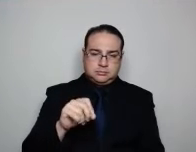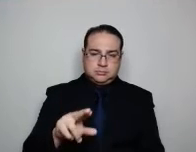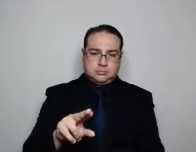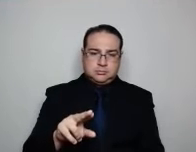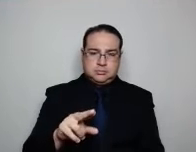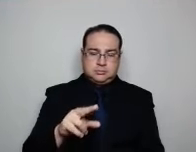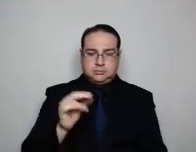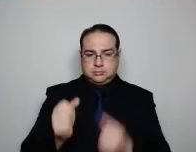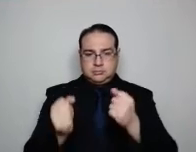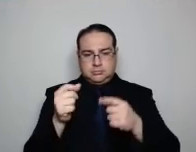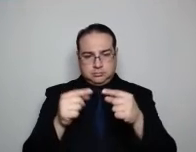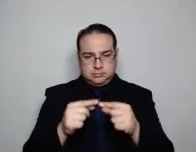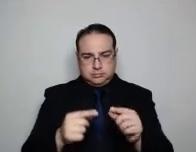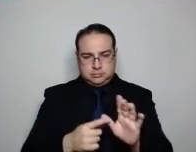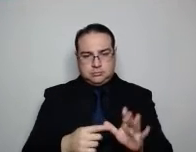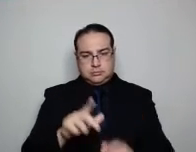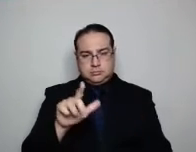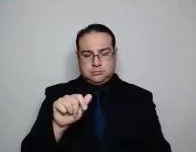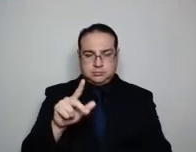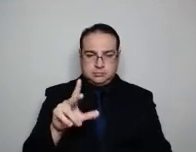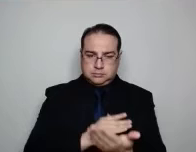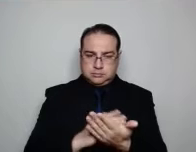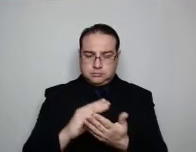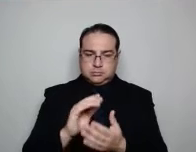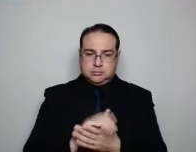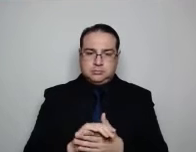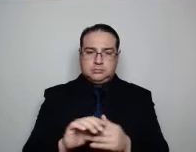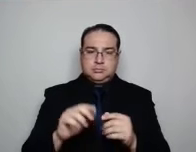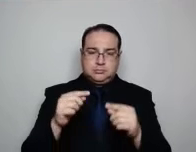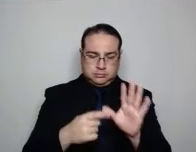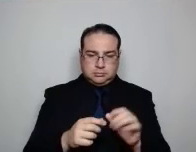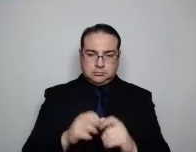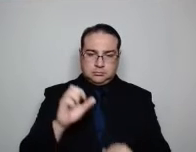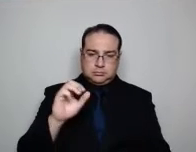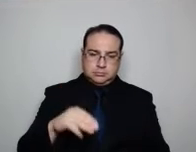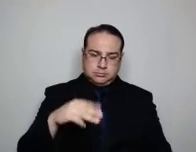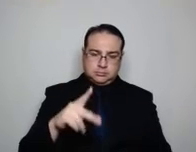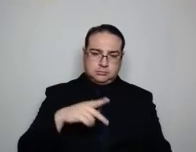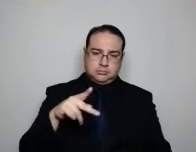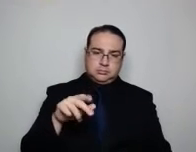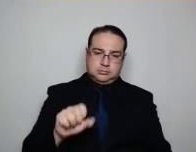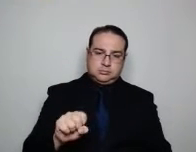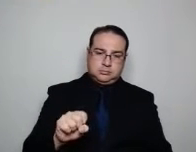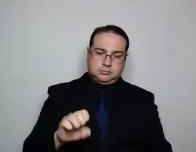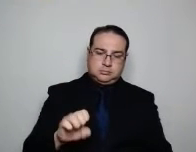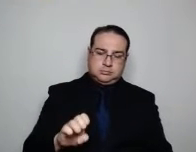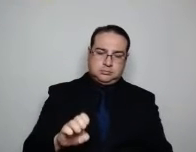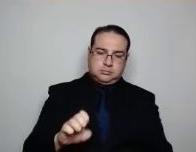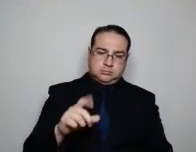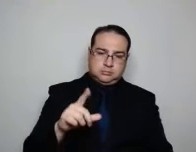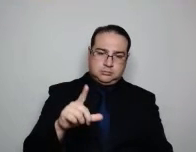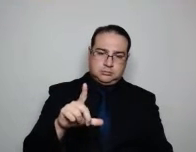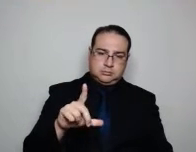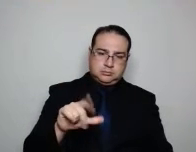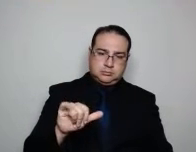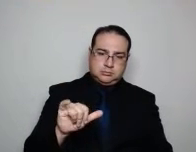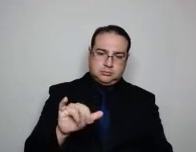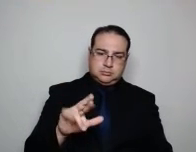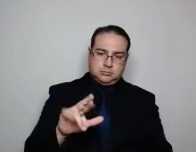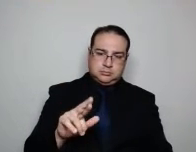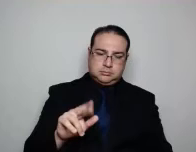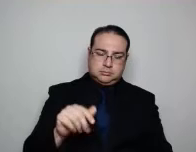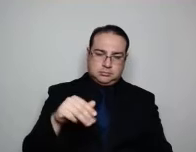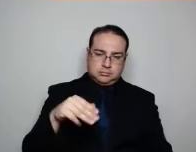doutora Fagner Leiliane da Rocha. Doutora Fagner está ausente. Está ausente. Também no